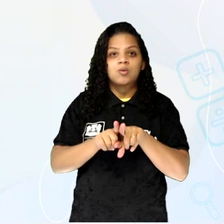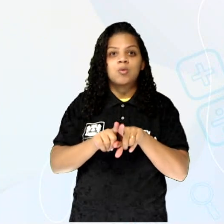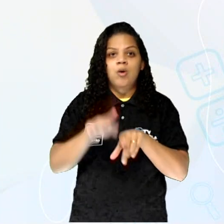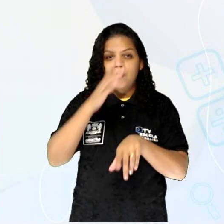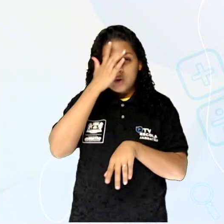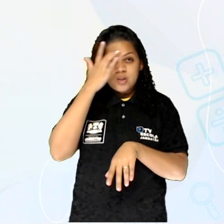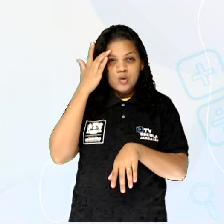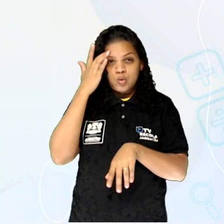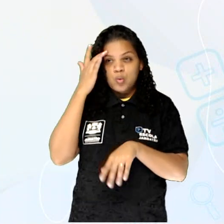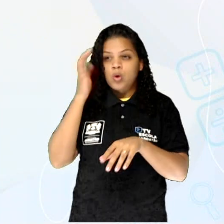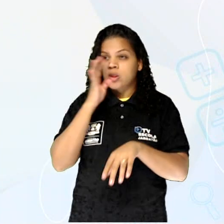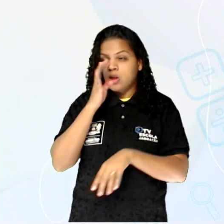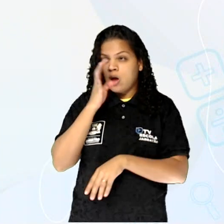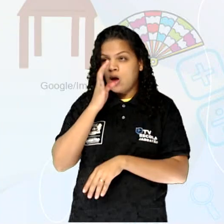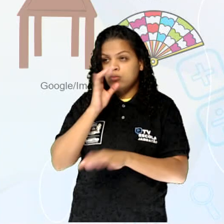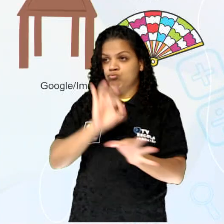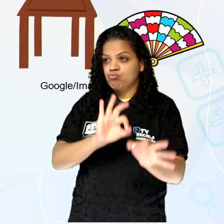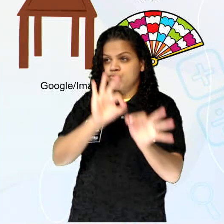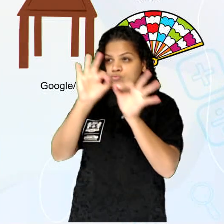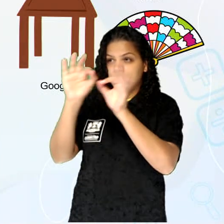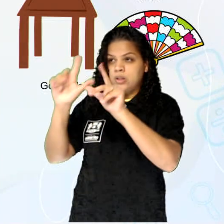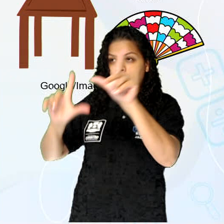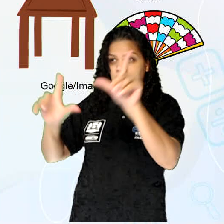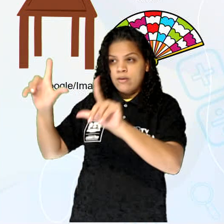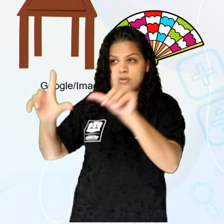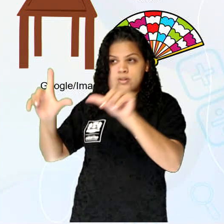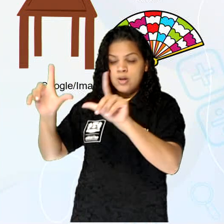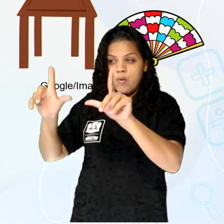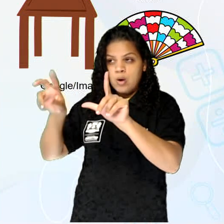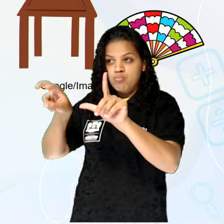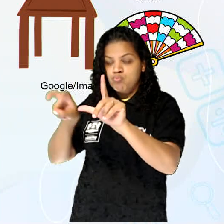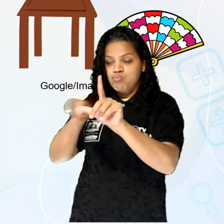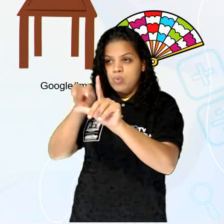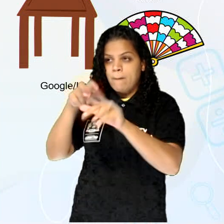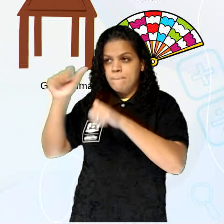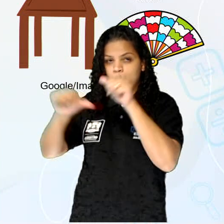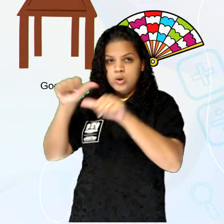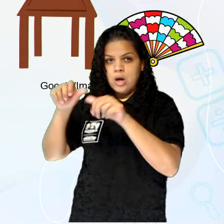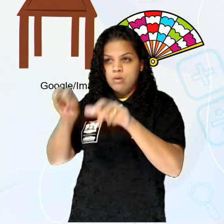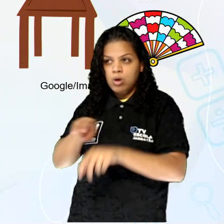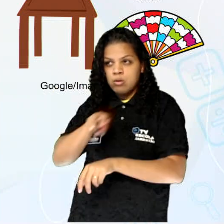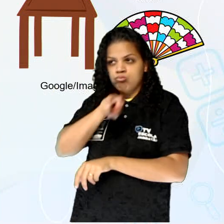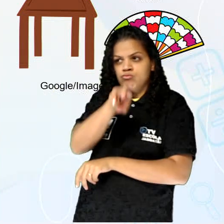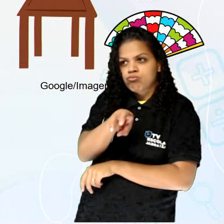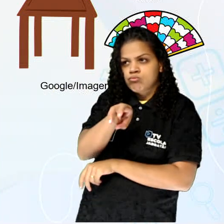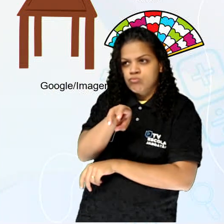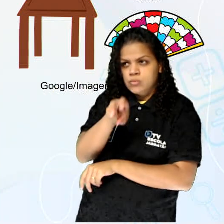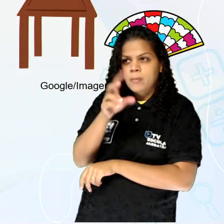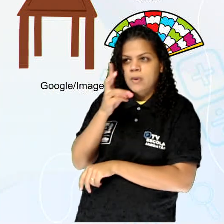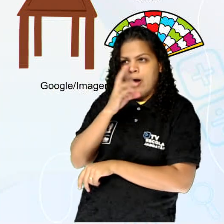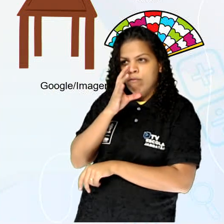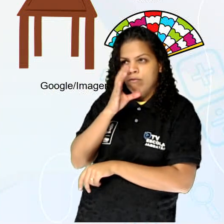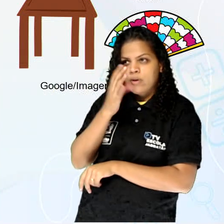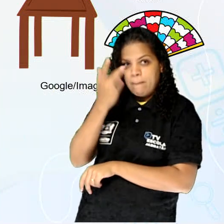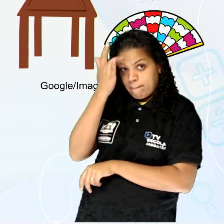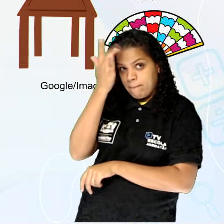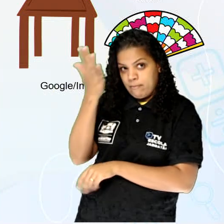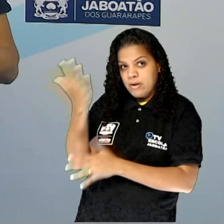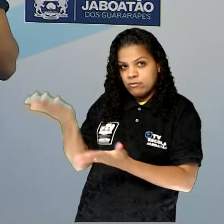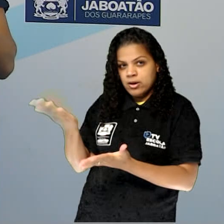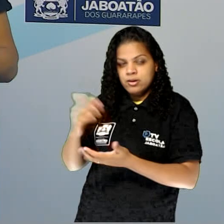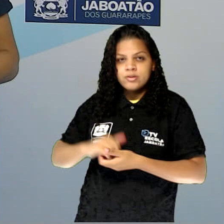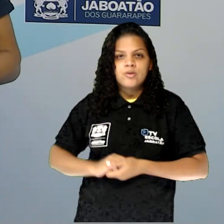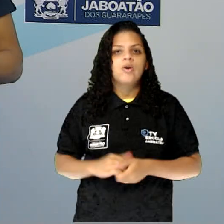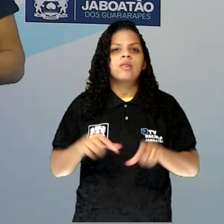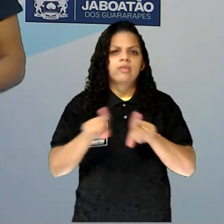anterior estava ruim ou quando você observa os objetos na sua casa é possível identificar